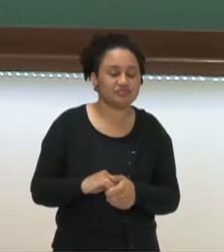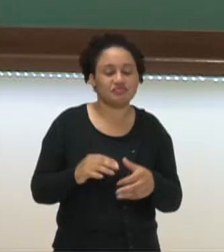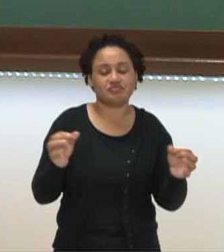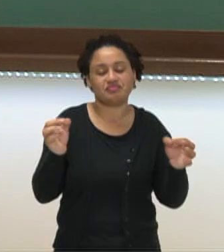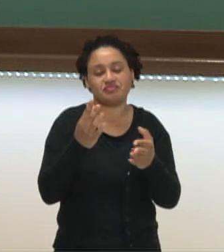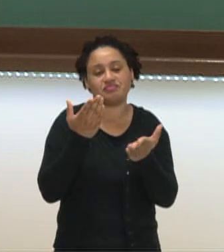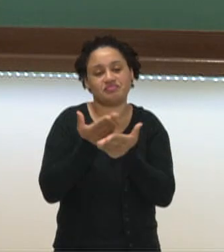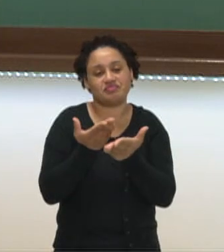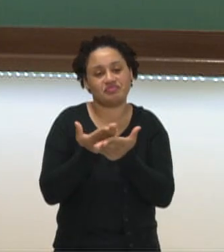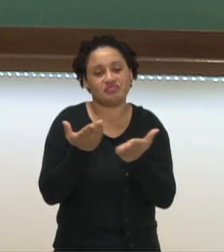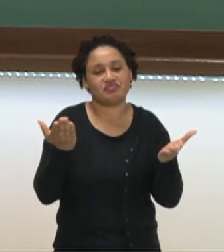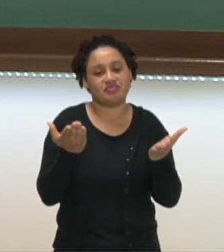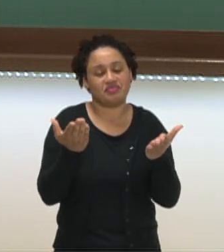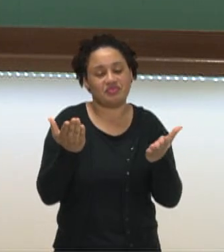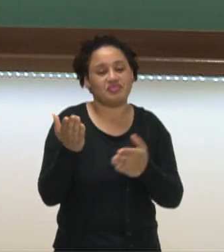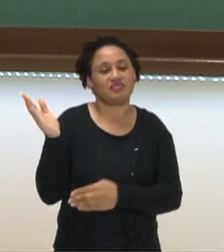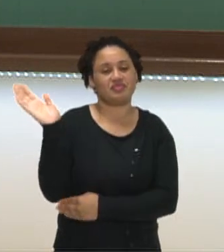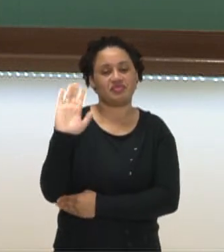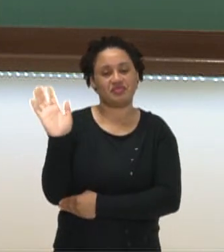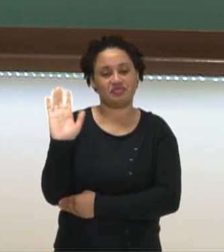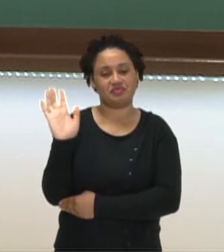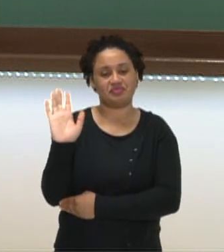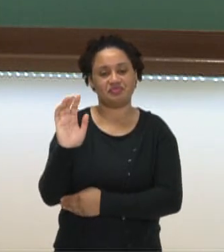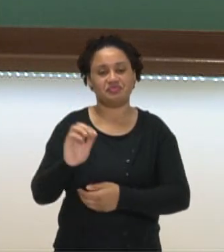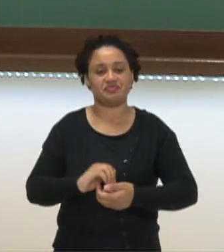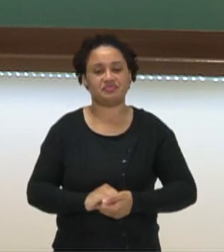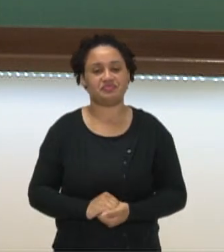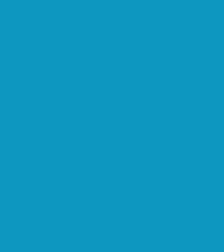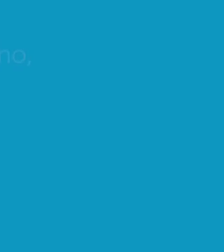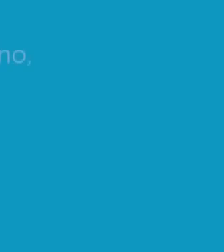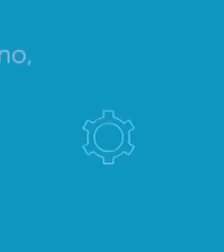e finalizamos a nossa aula. Nos vemos na próxima.